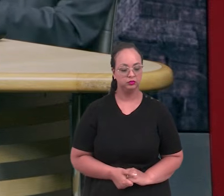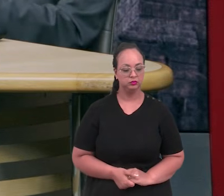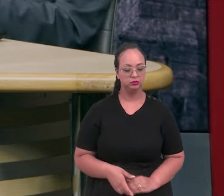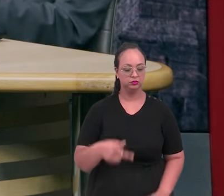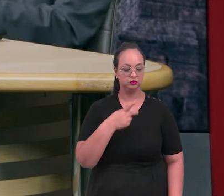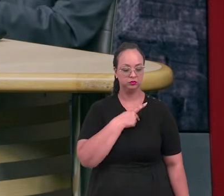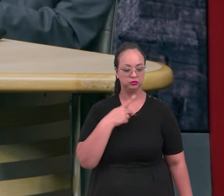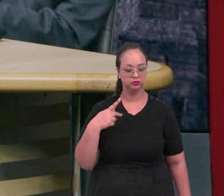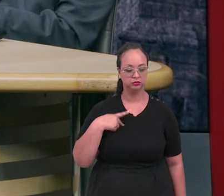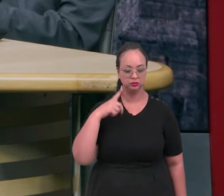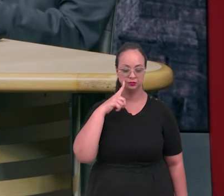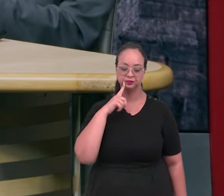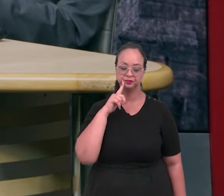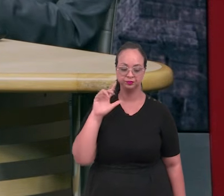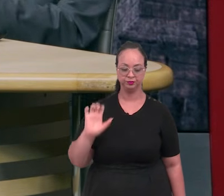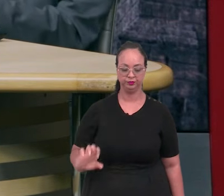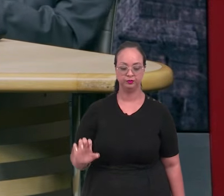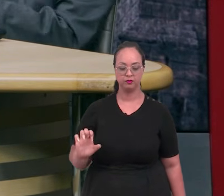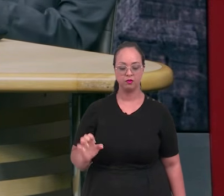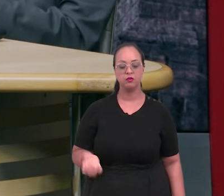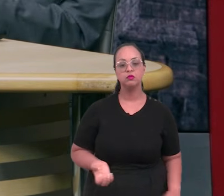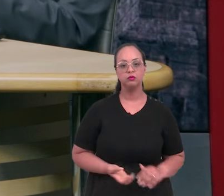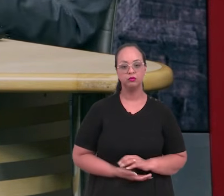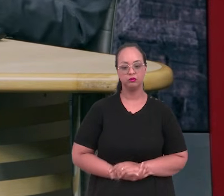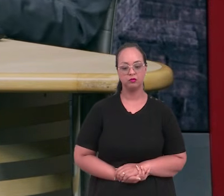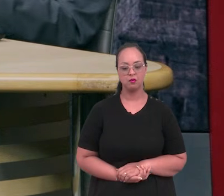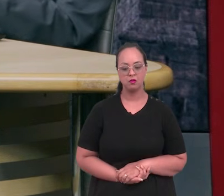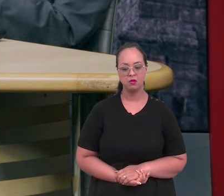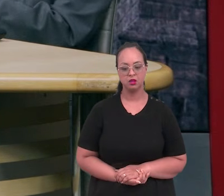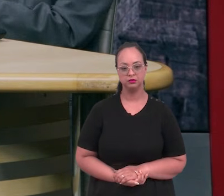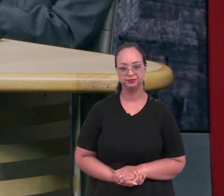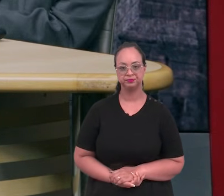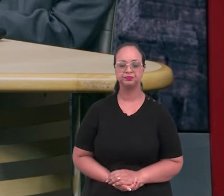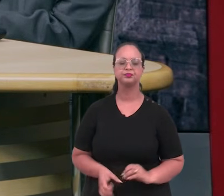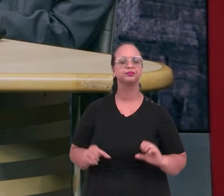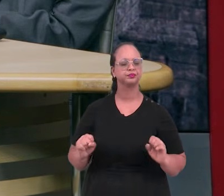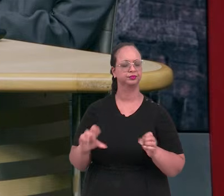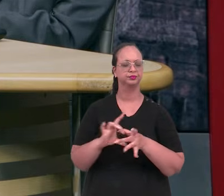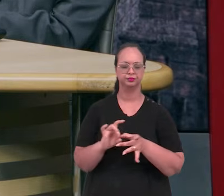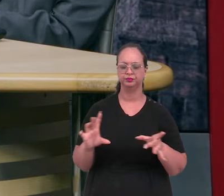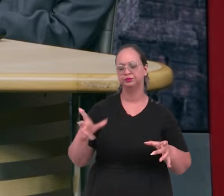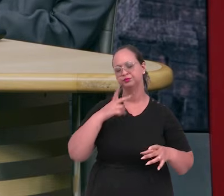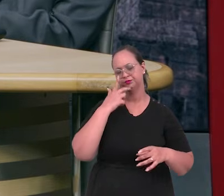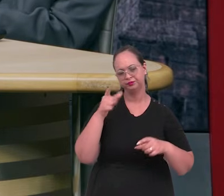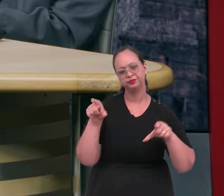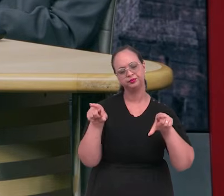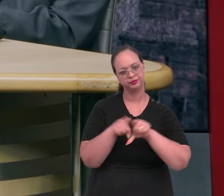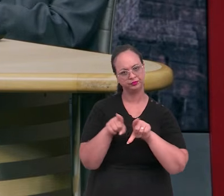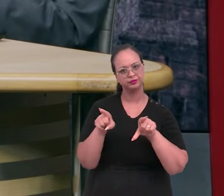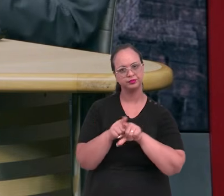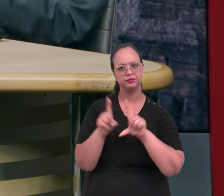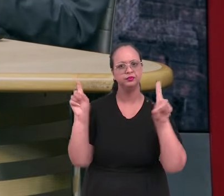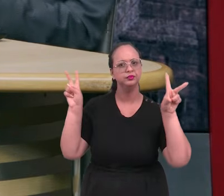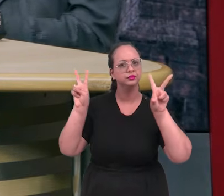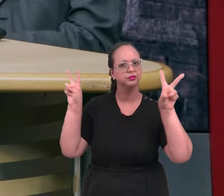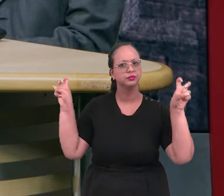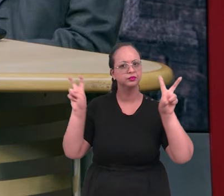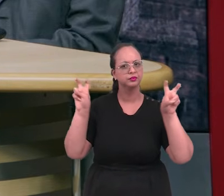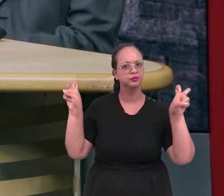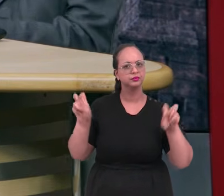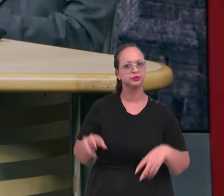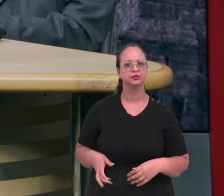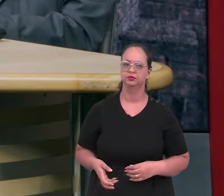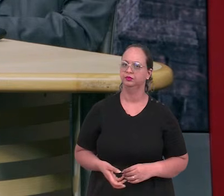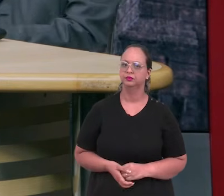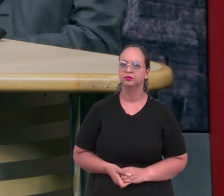para dar continuidade ao assunto nas suas considerações, se quiser falar também sobre a Santa Inquisição, mais alguma coisa.